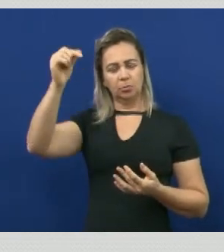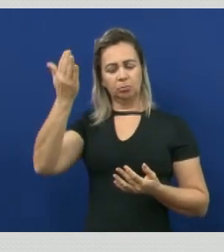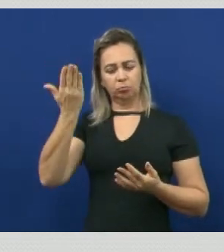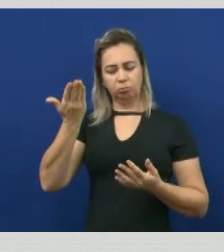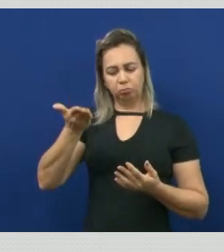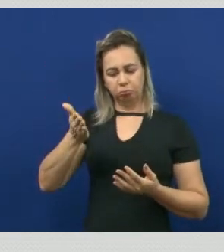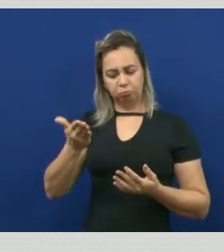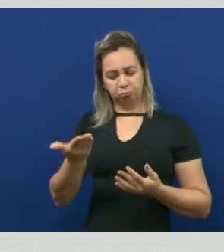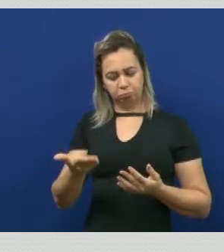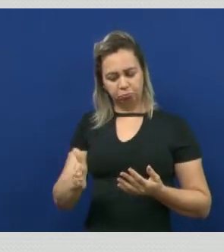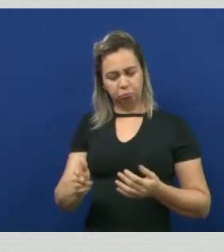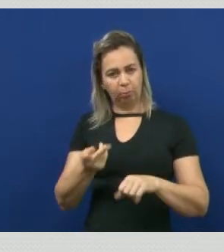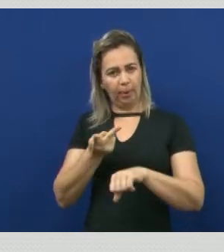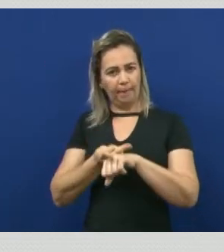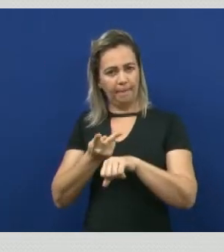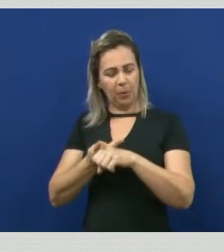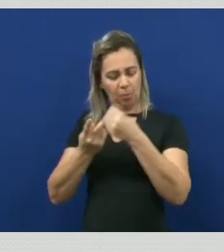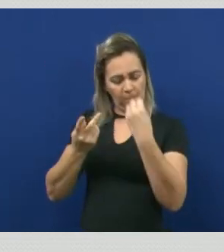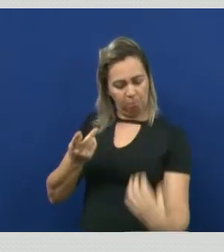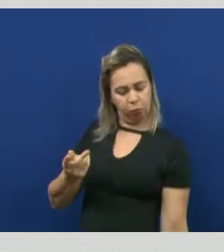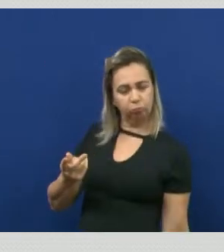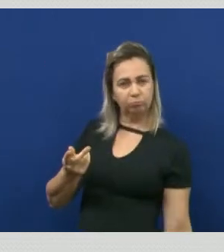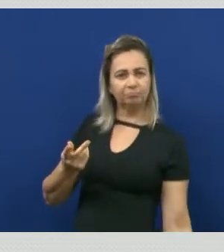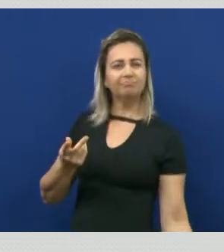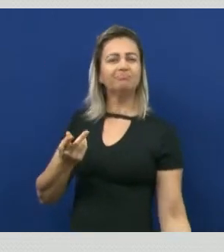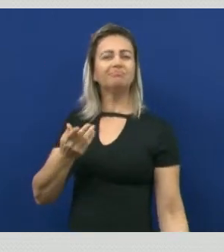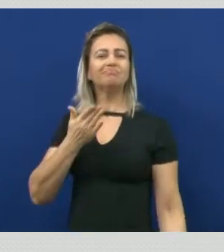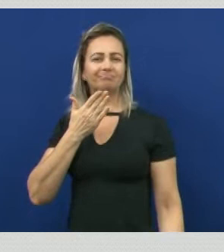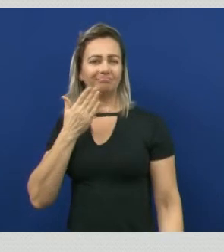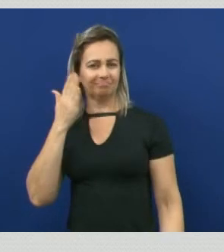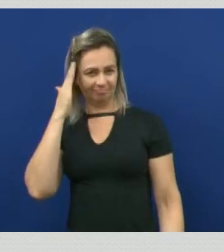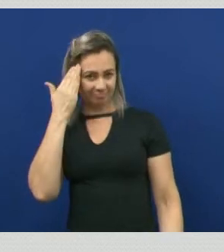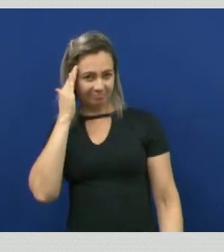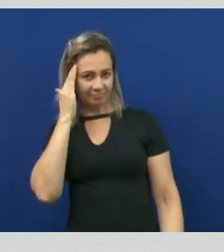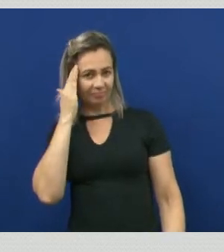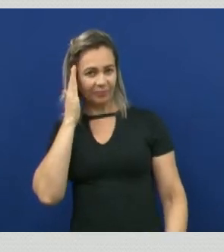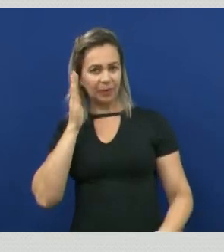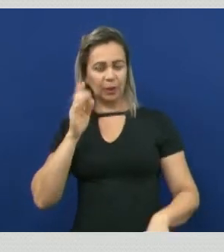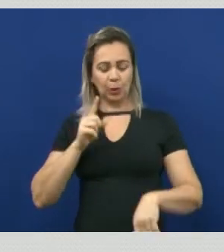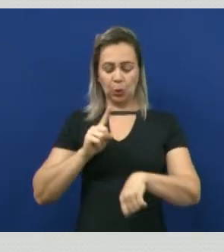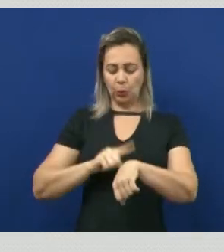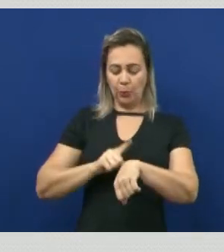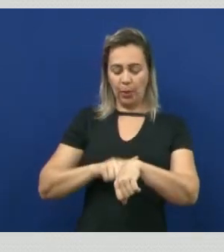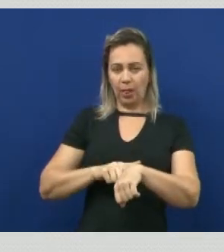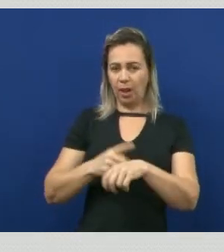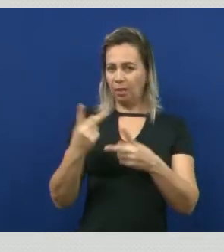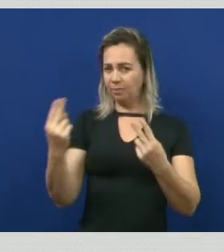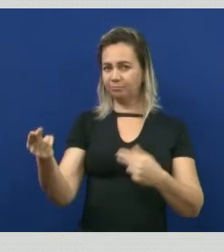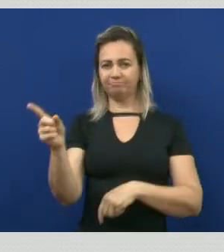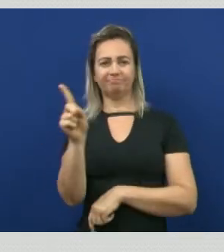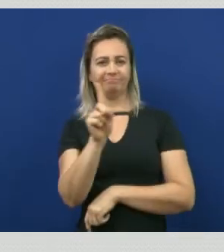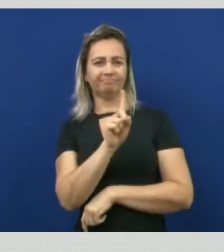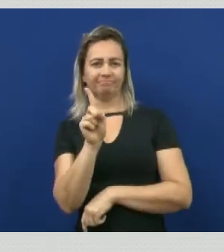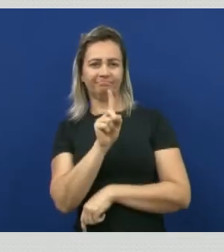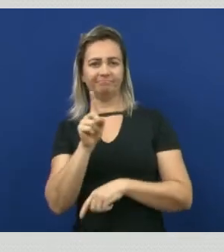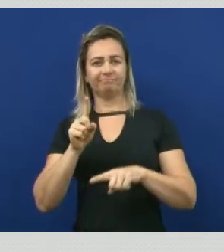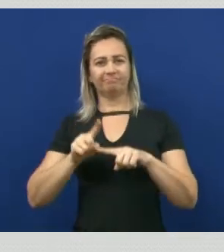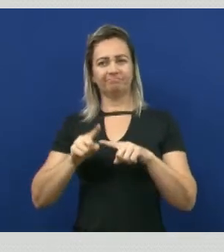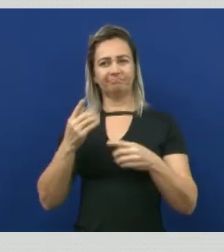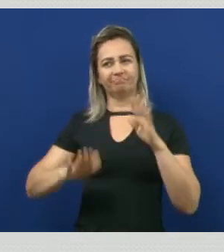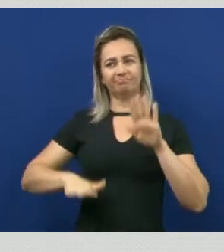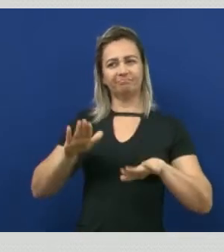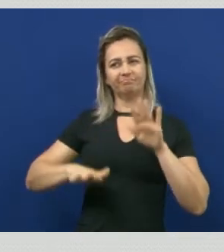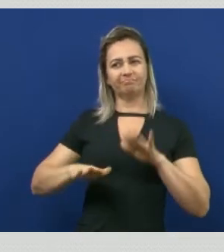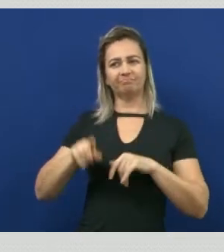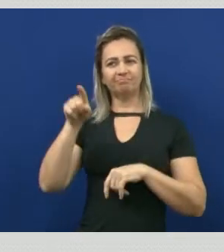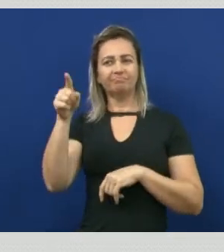Vocês podem olhar na imagem aí, a gente tem a Torre de Pisa, certo? Galileu lá em cima soltando duas esferas de tamanhos